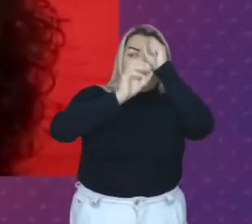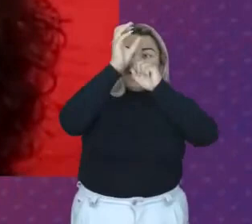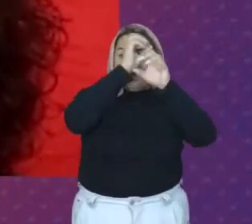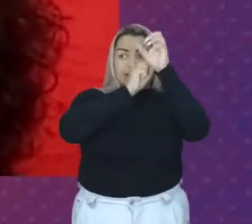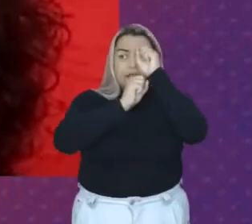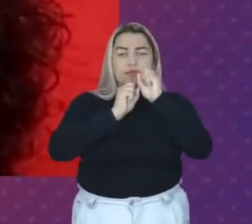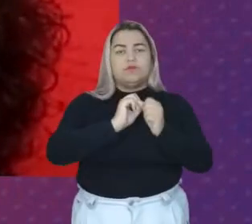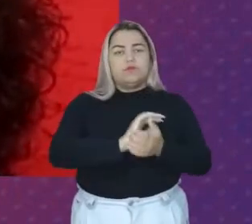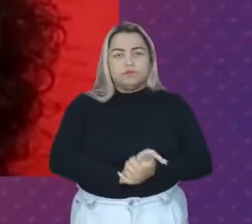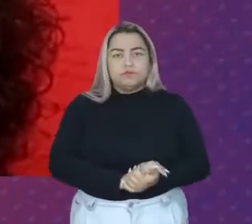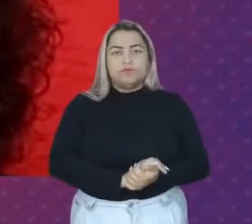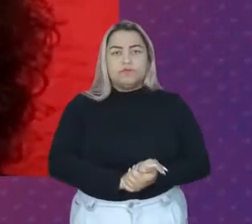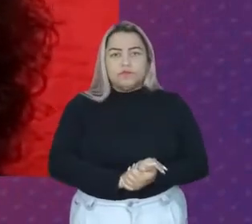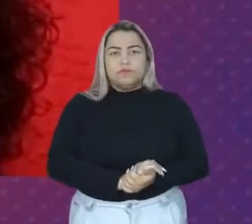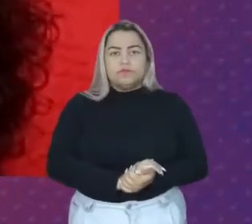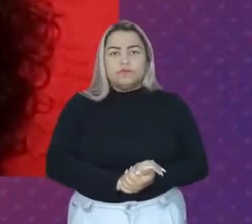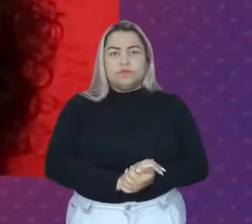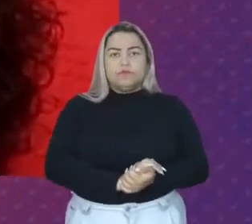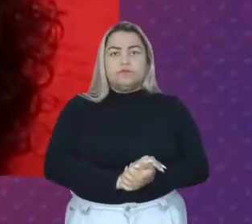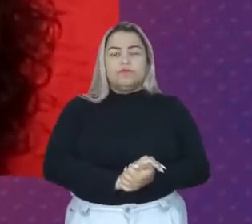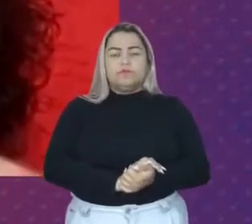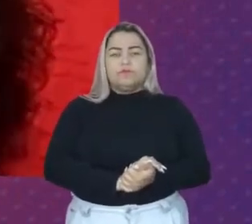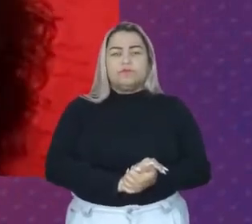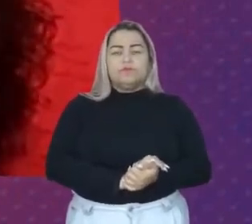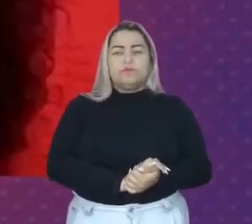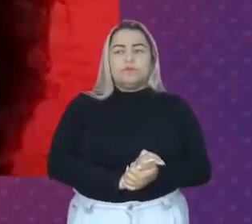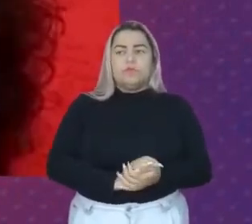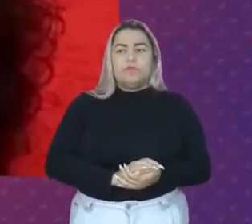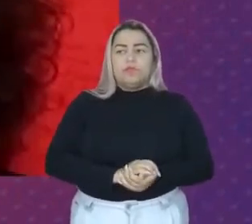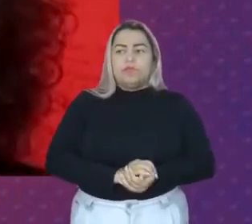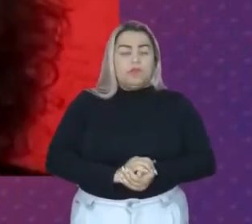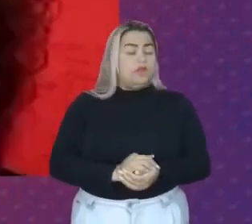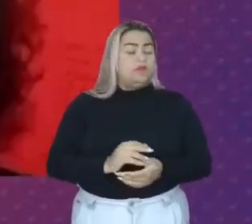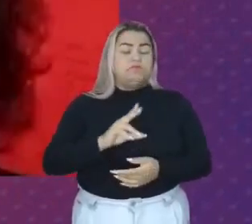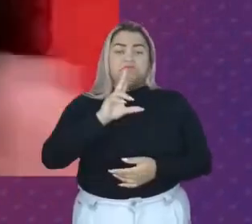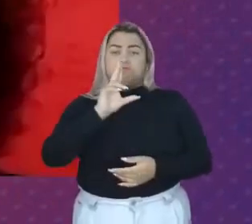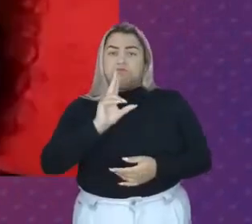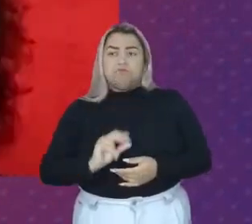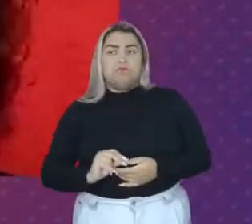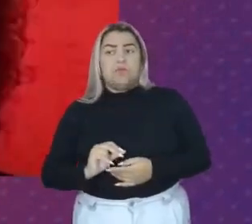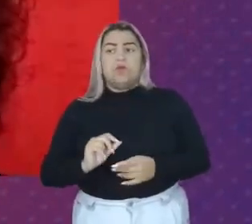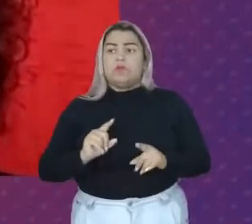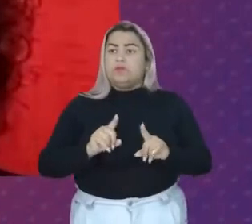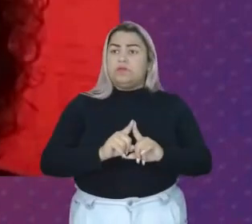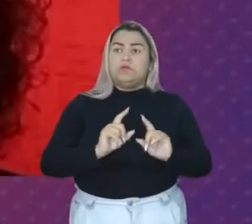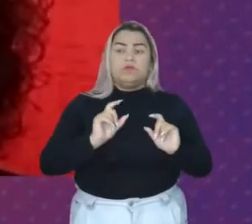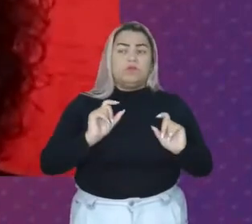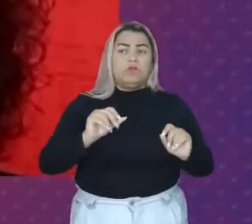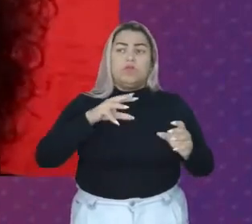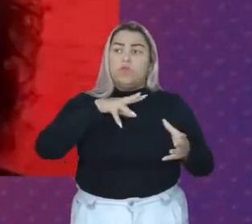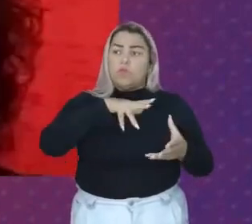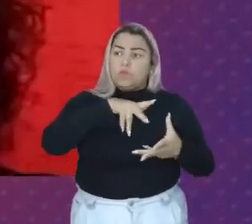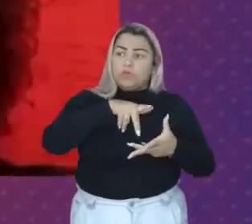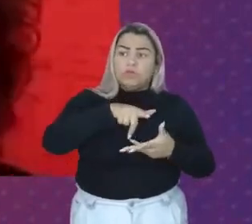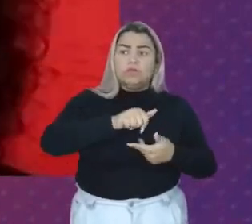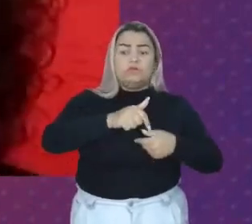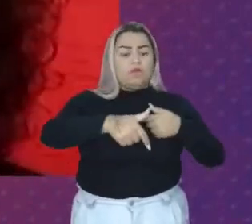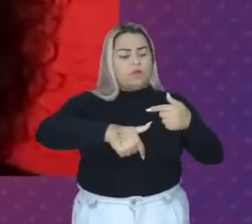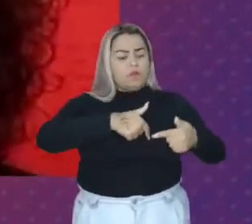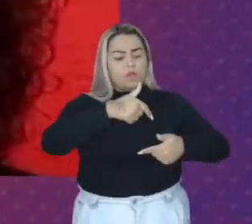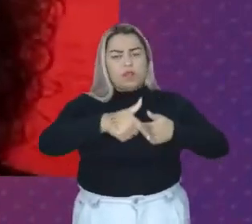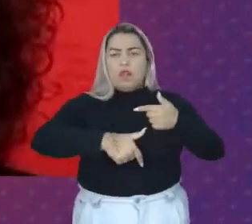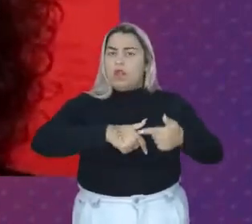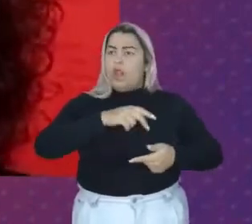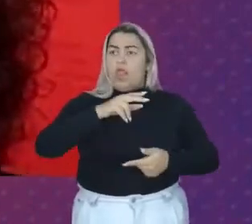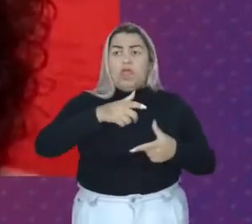E muitas vezes essa parte, essa coisa não é considerada. não é considerada no mundo do trabalho e não é considerada em lugar